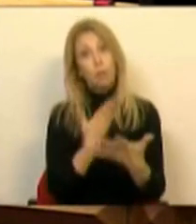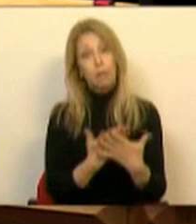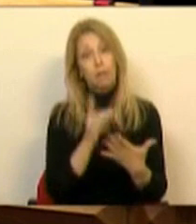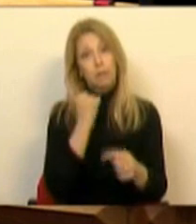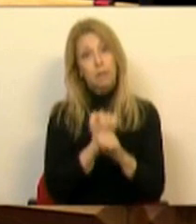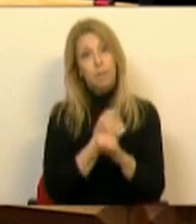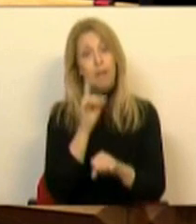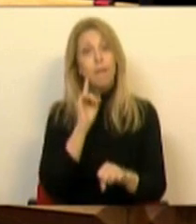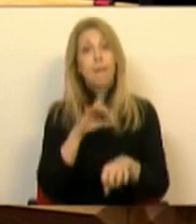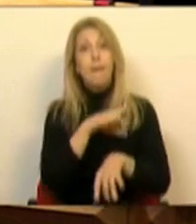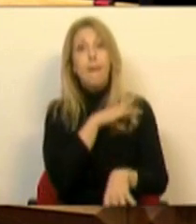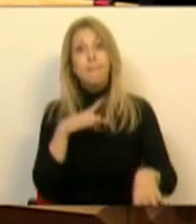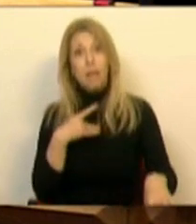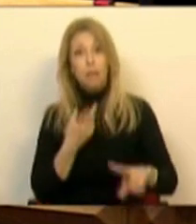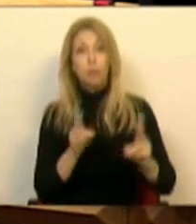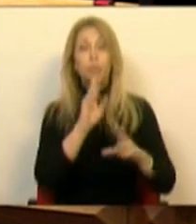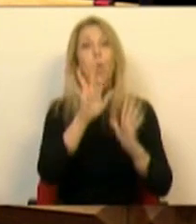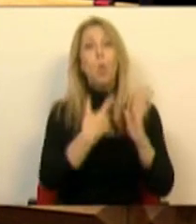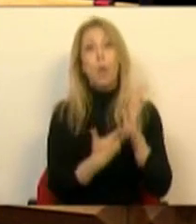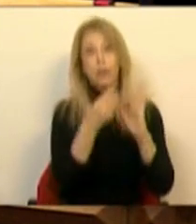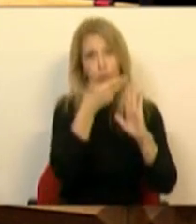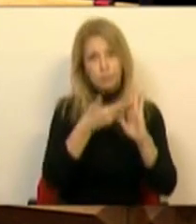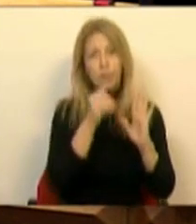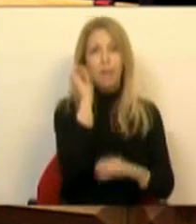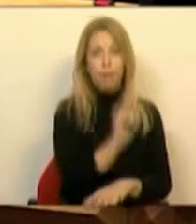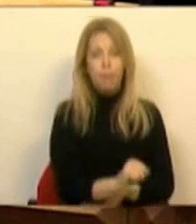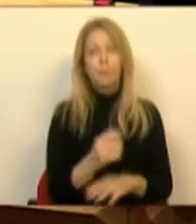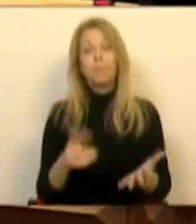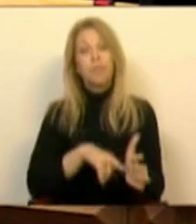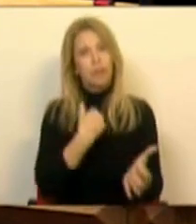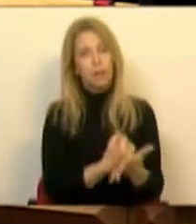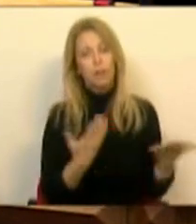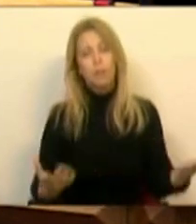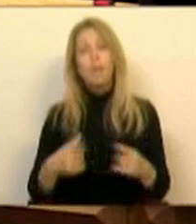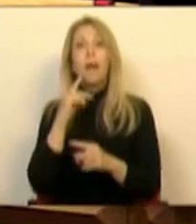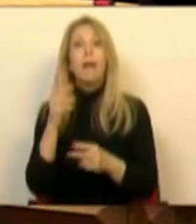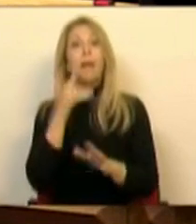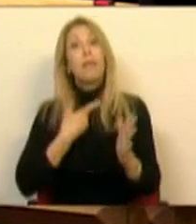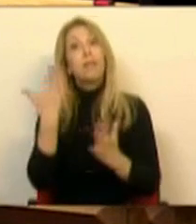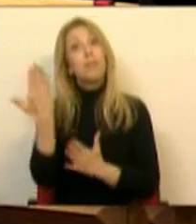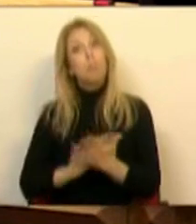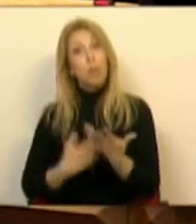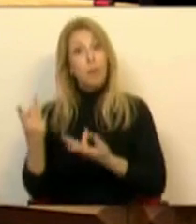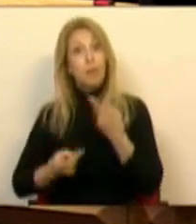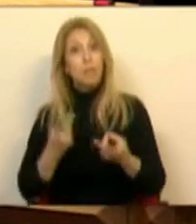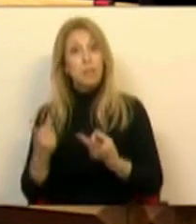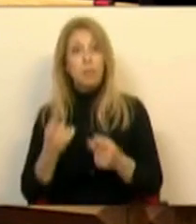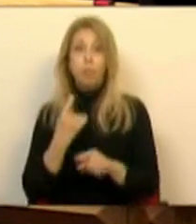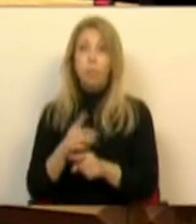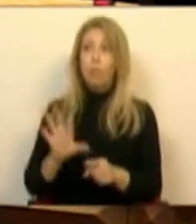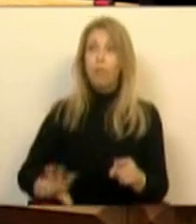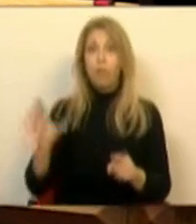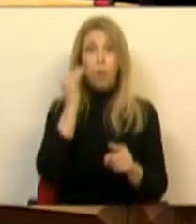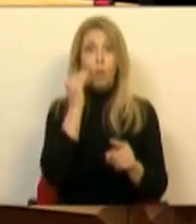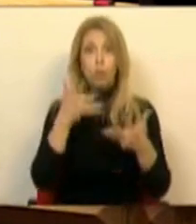médicos nos seus quadros. Mais ainda, sobre este diploma objeto de apreciação, importa referir a forma como o mesmo foi aceito